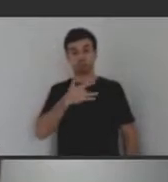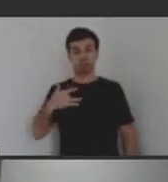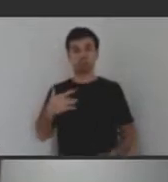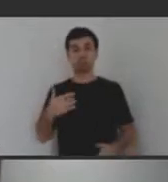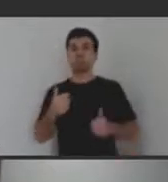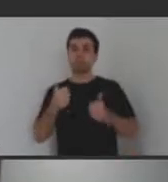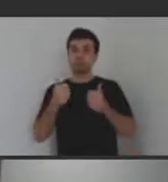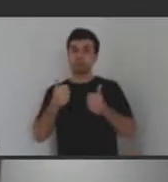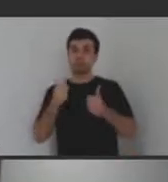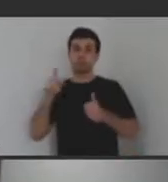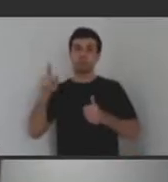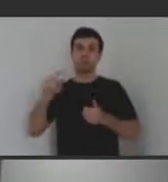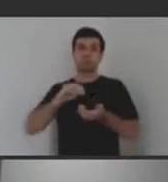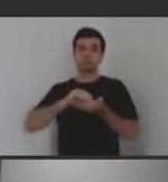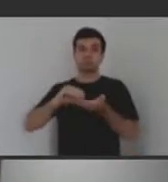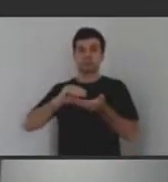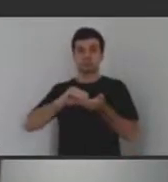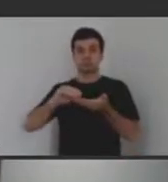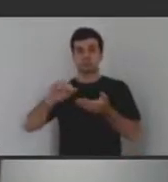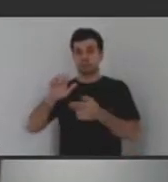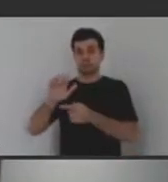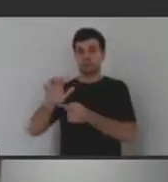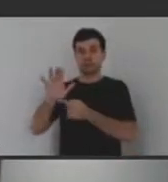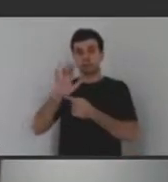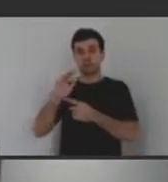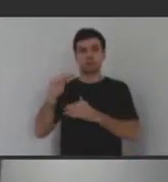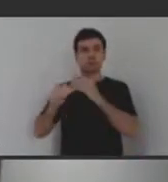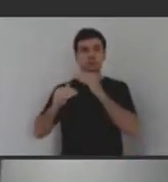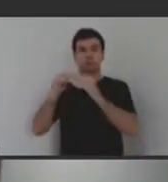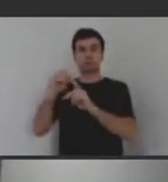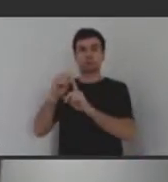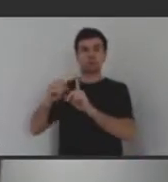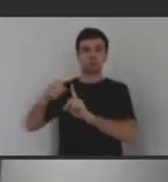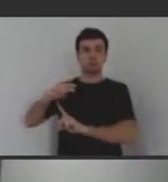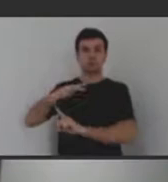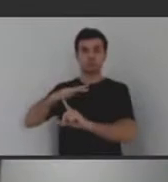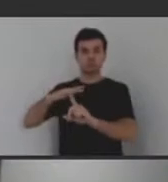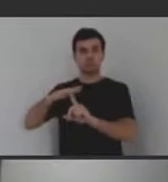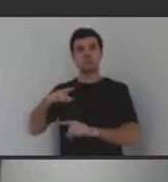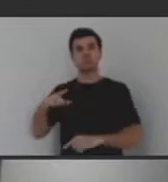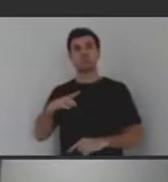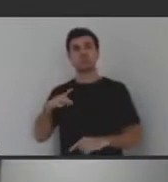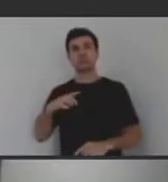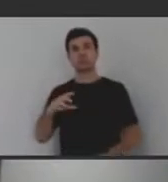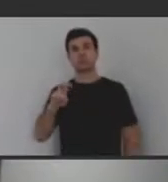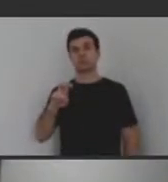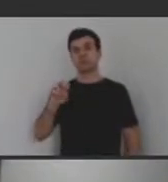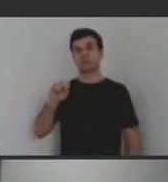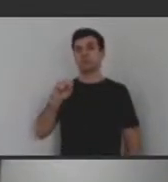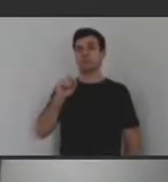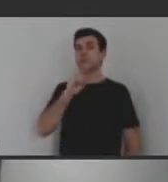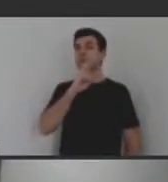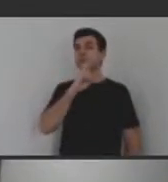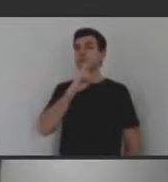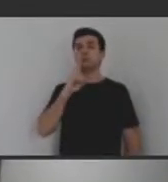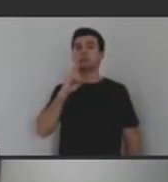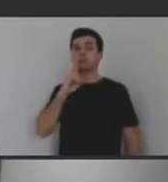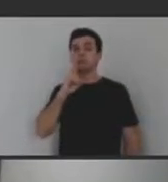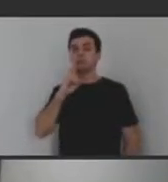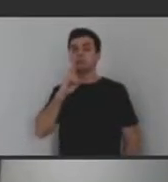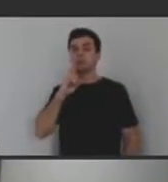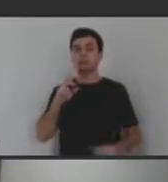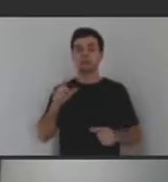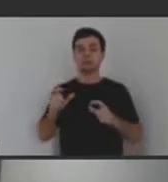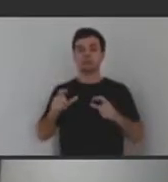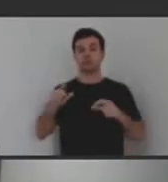pela Secretaria de Estado de Desenvolvimento Social e conta com uma rede de 58 restaurantes em funcionamento, sendo 22 localizados